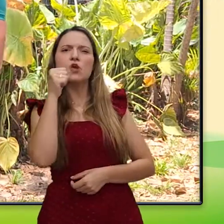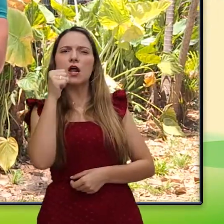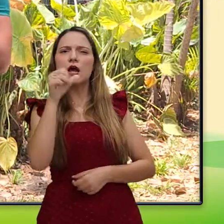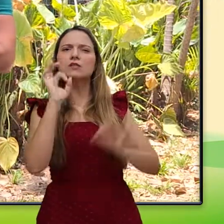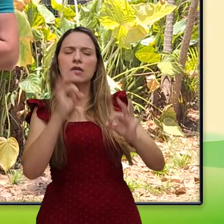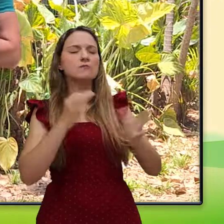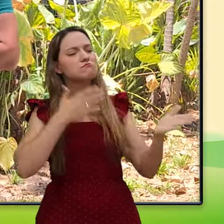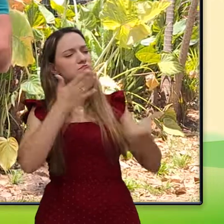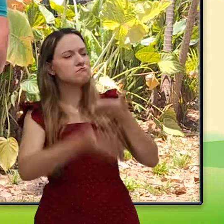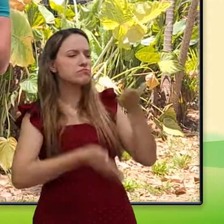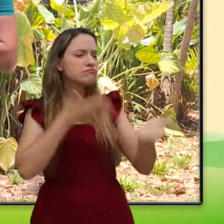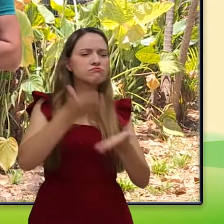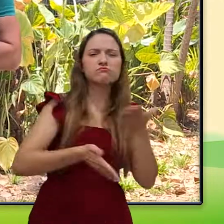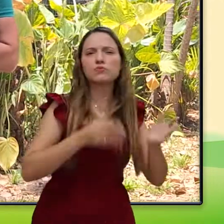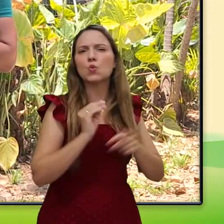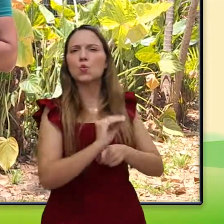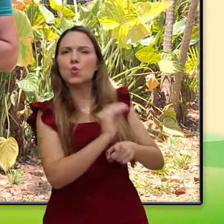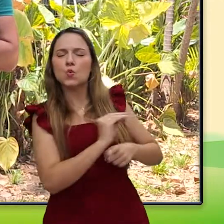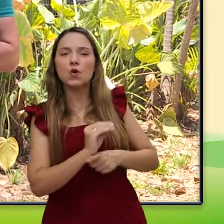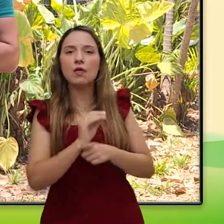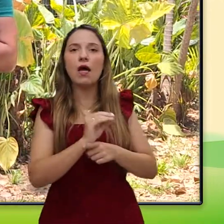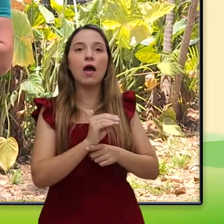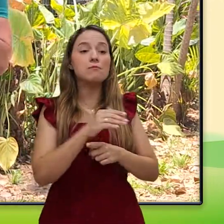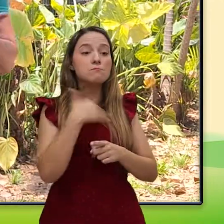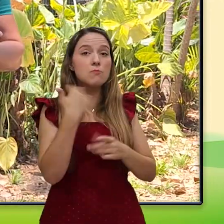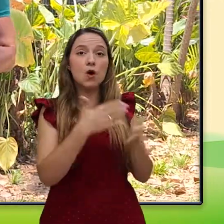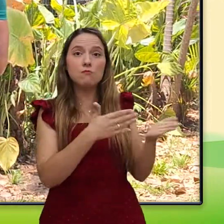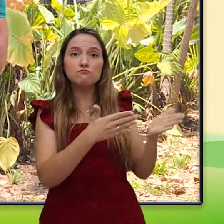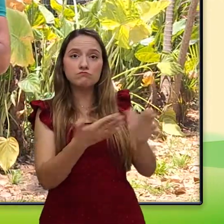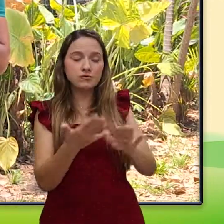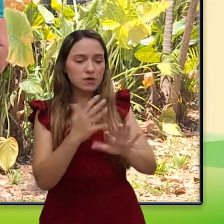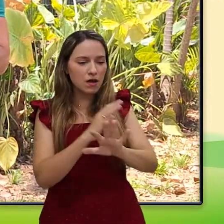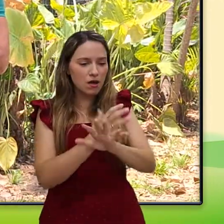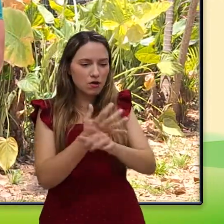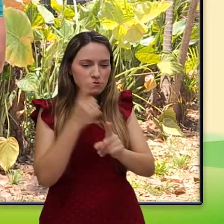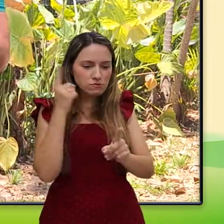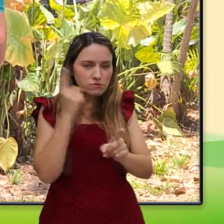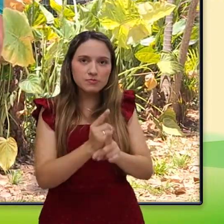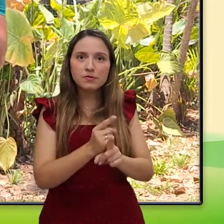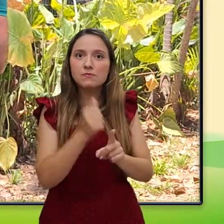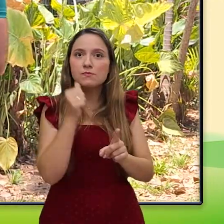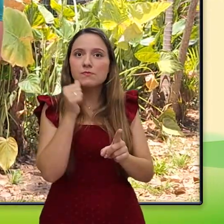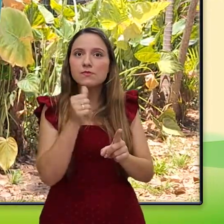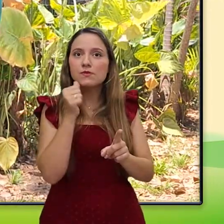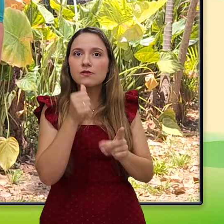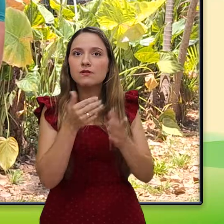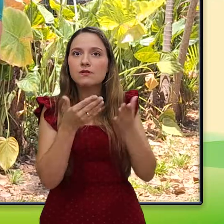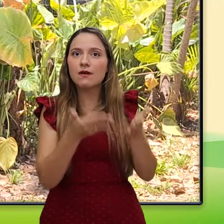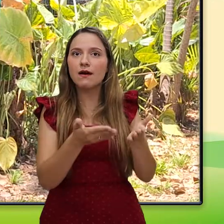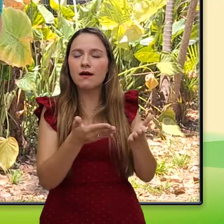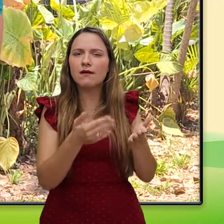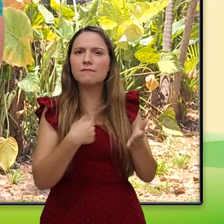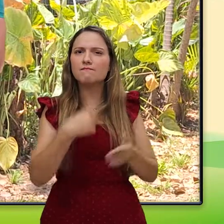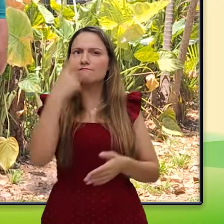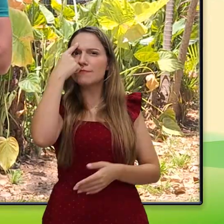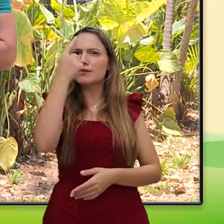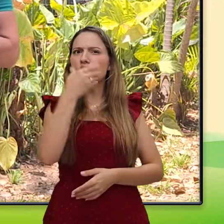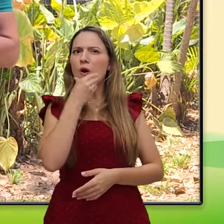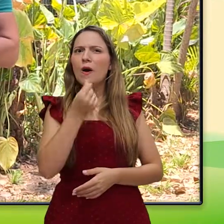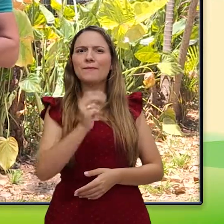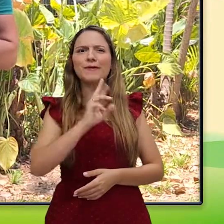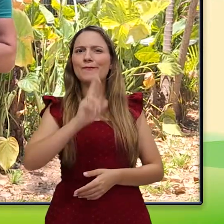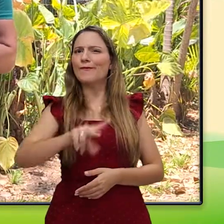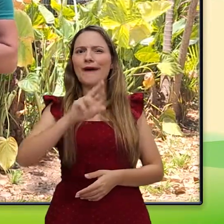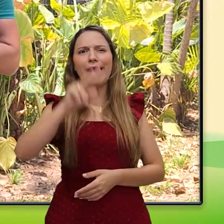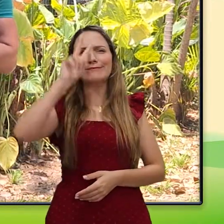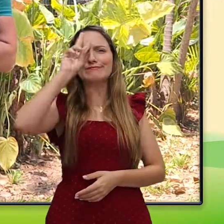foi tratado como Jacinto. Porém, quando ele veio a óbito, né, quando ele morreu, descobriu-se que na verdade ele era fêmea.